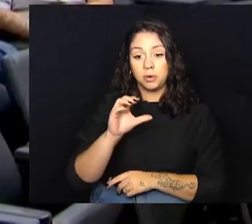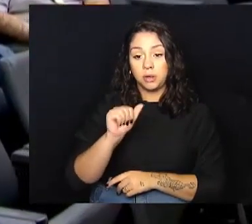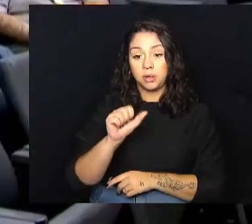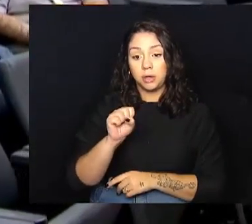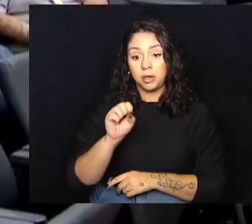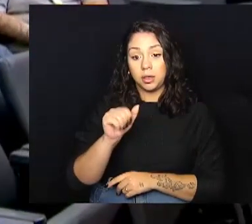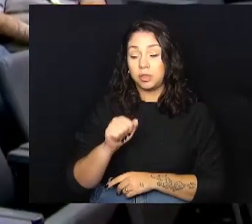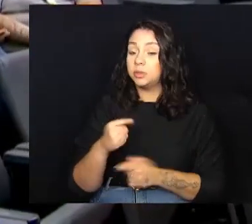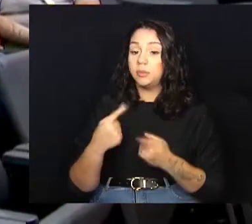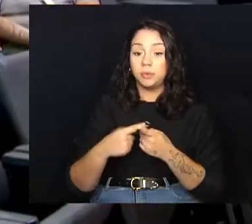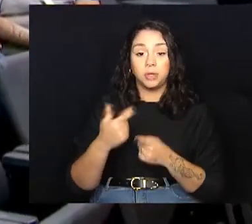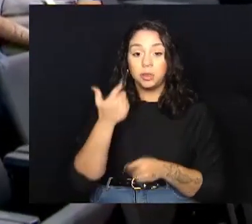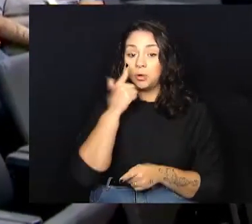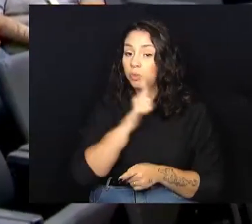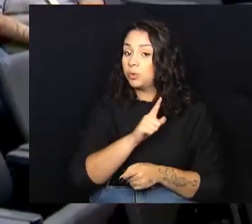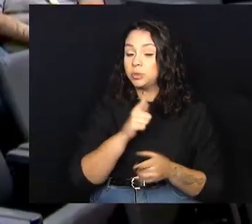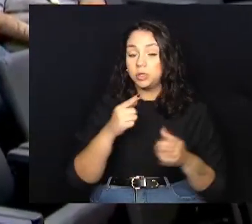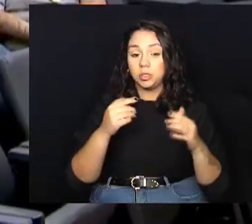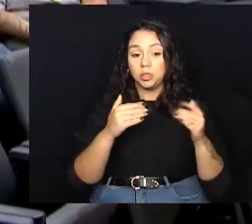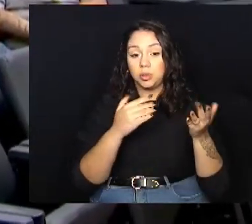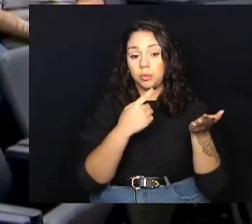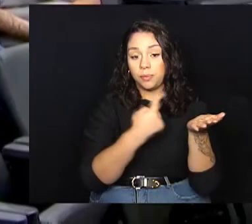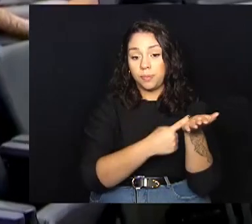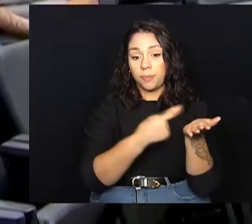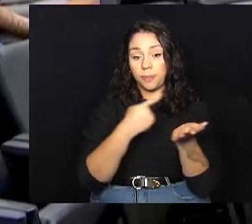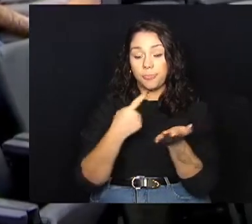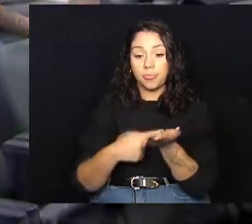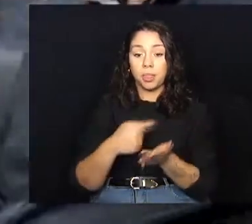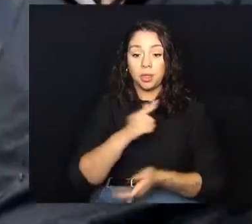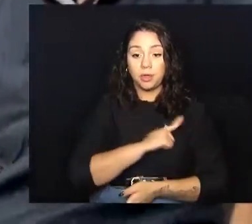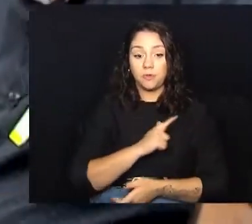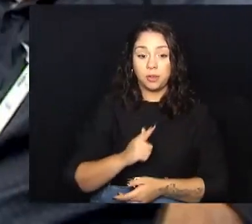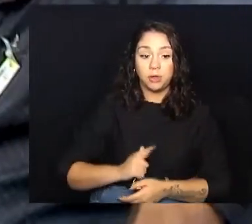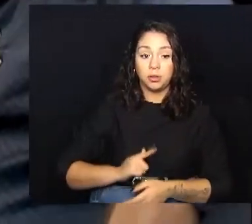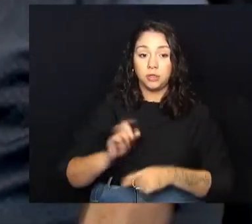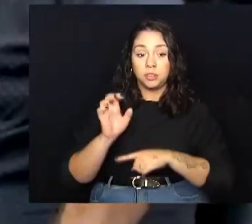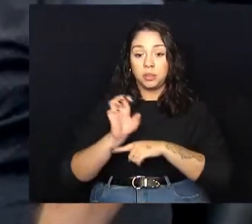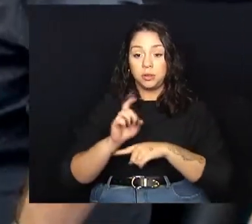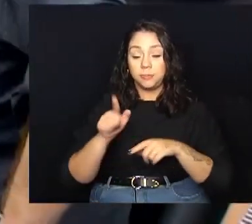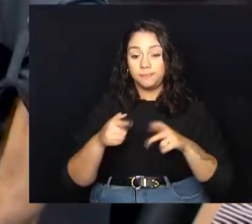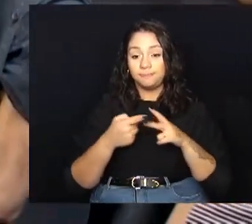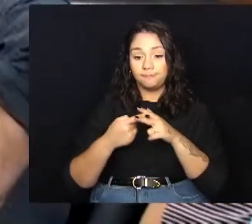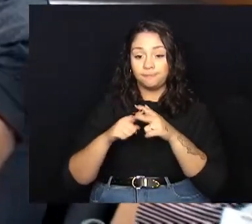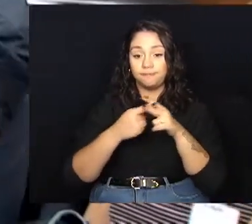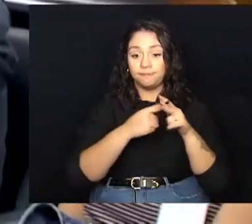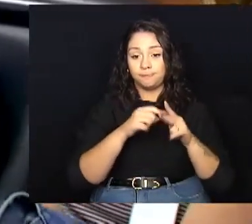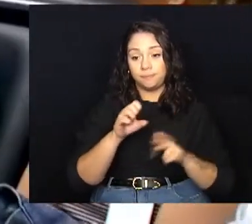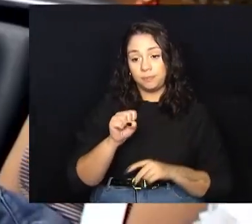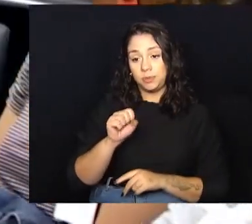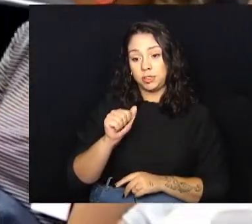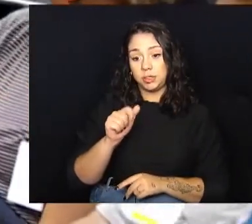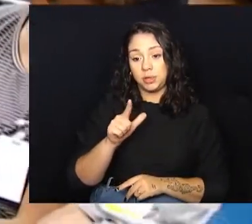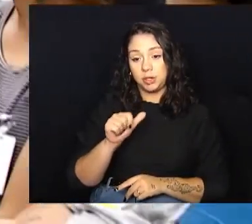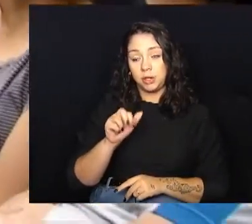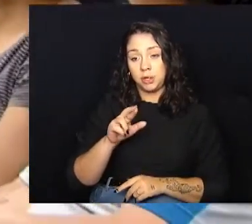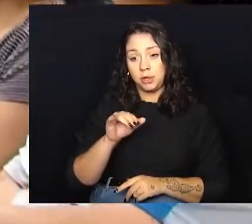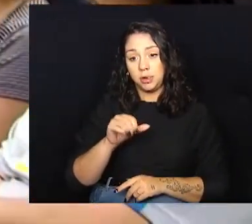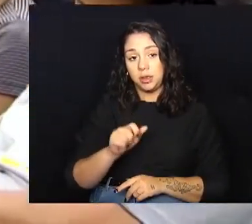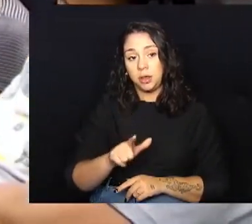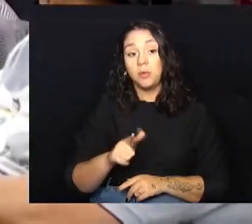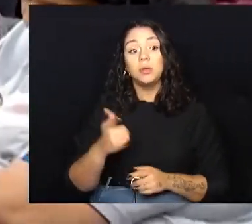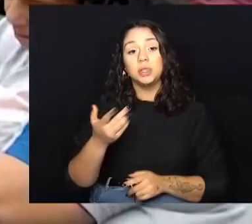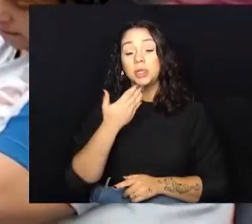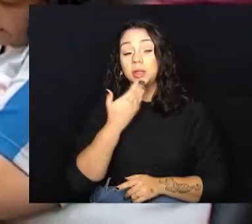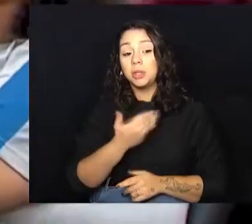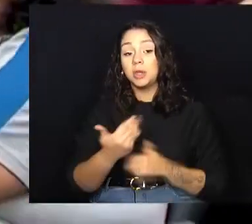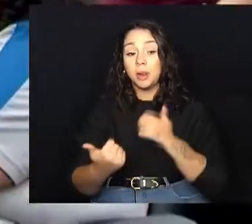a um acordo com o governo do estado sobre o reajuste salarial representantes do movimento estiveram na câmara para pedir